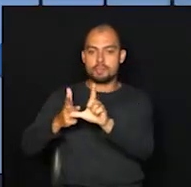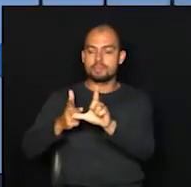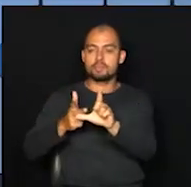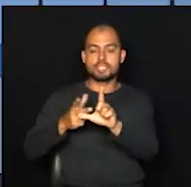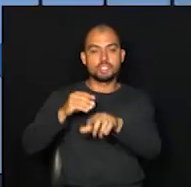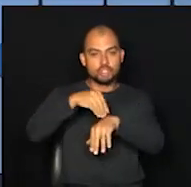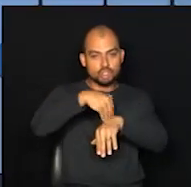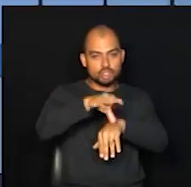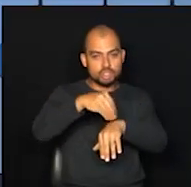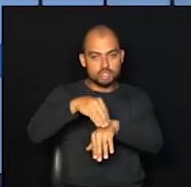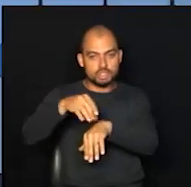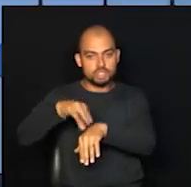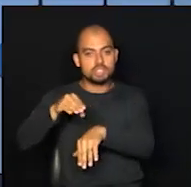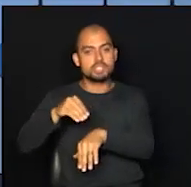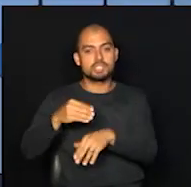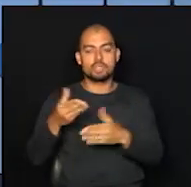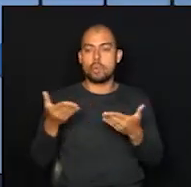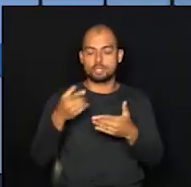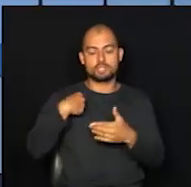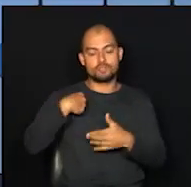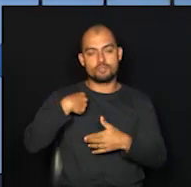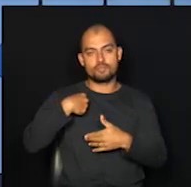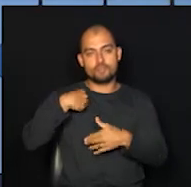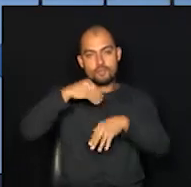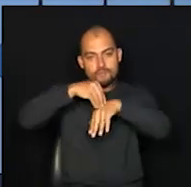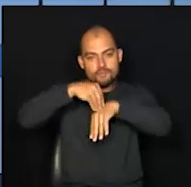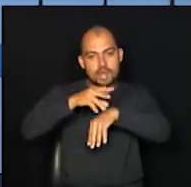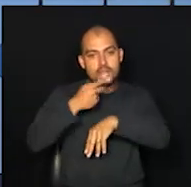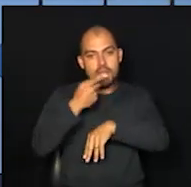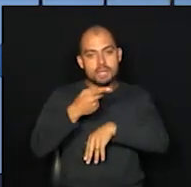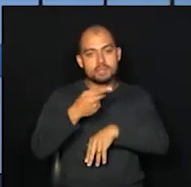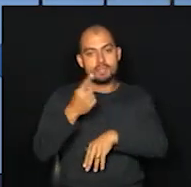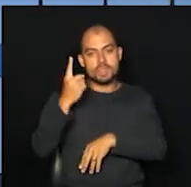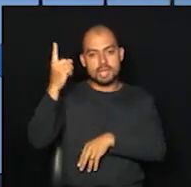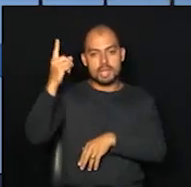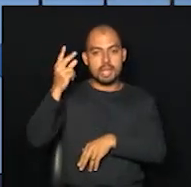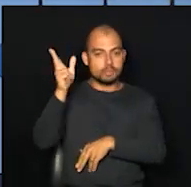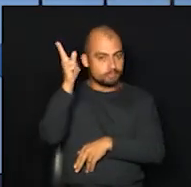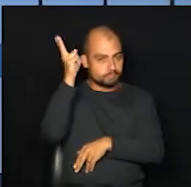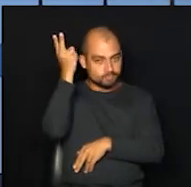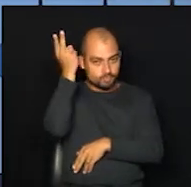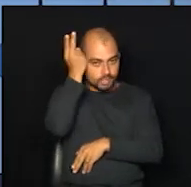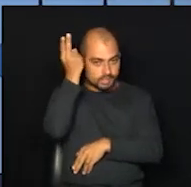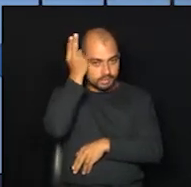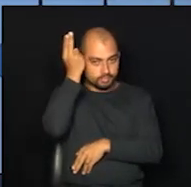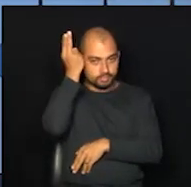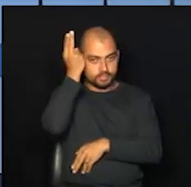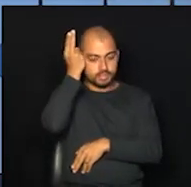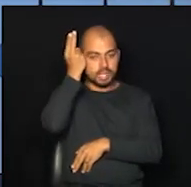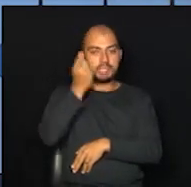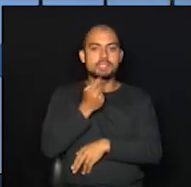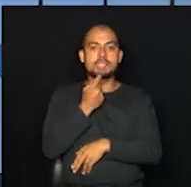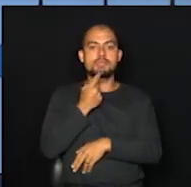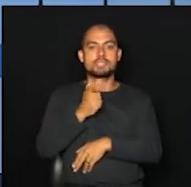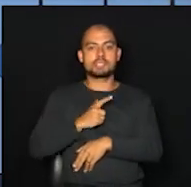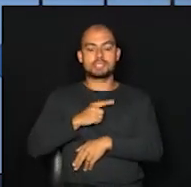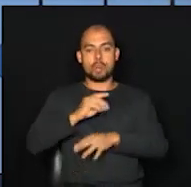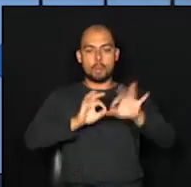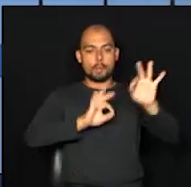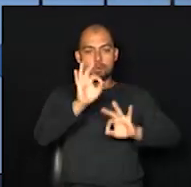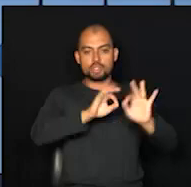dá aqui, hoje eu estou dando, porque hoje à noite o Sesc Campinas promove uma live de um projeto